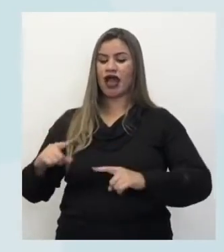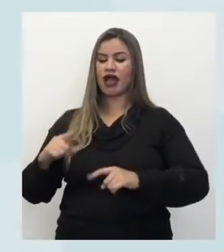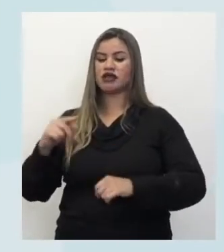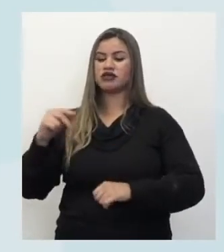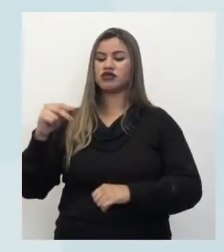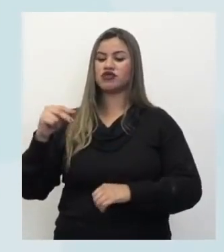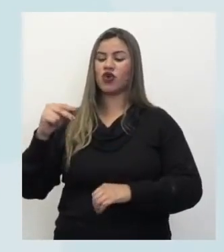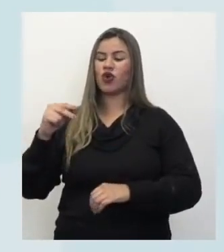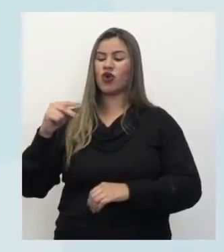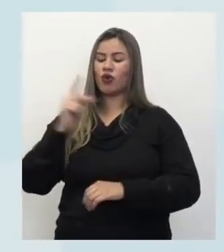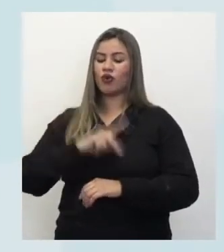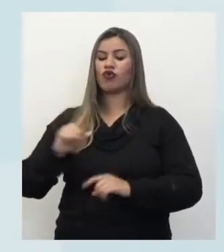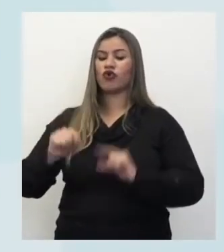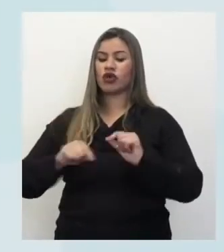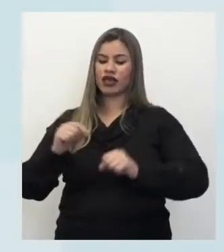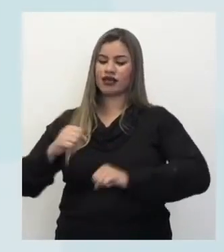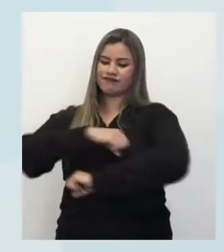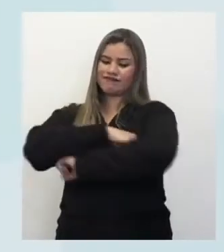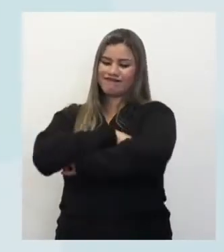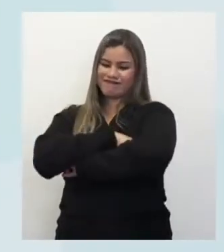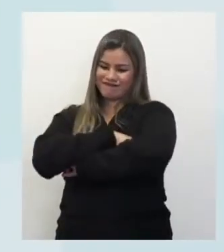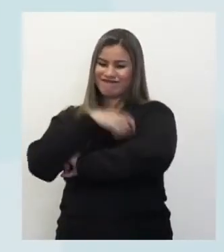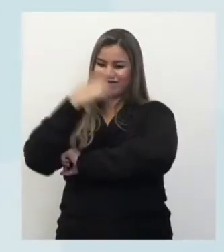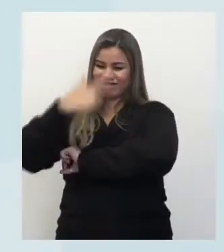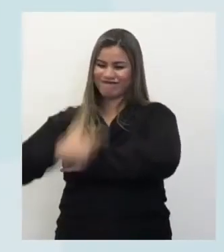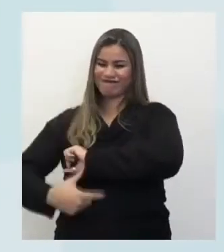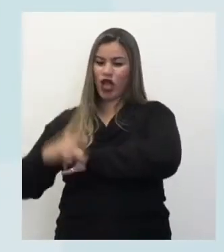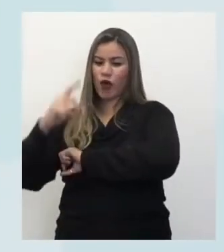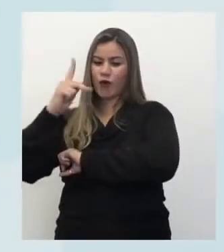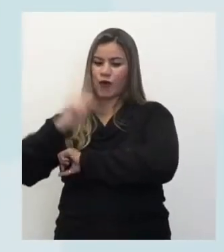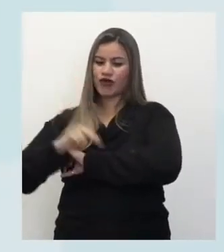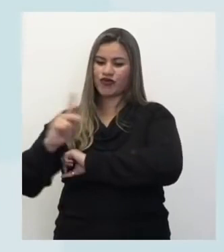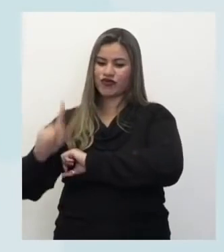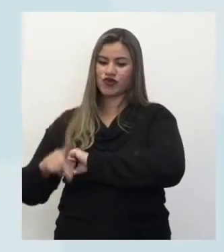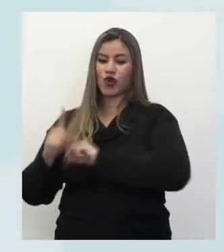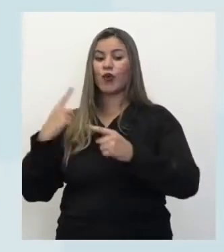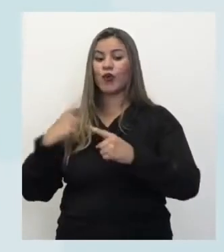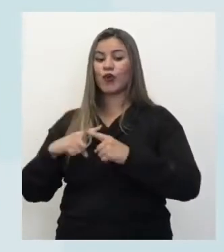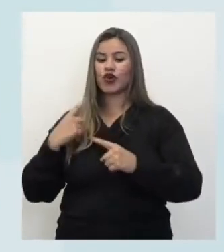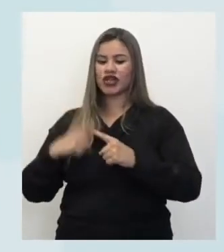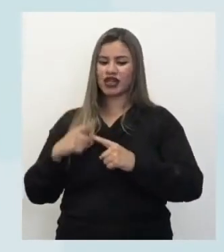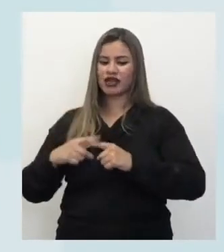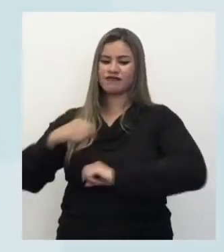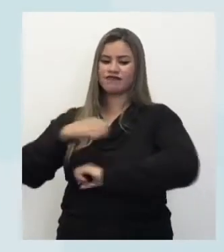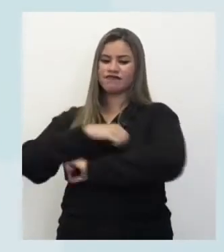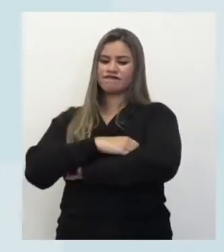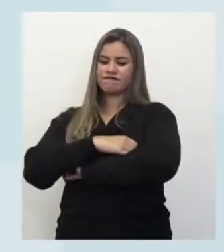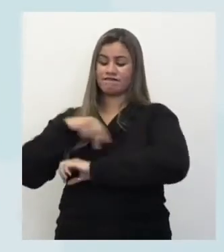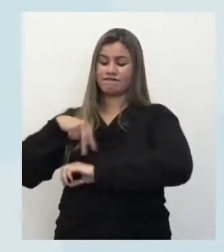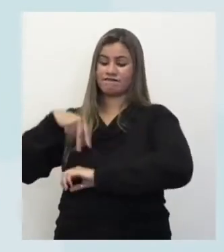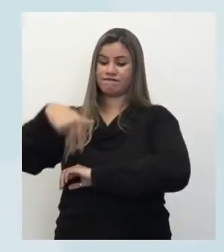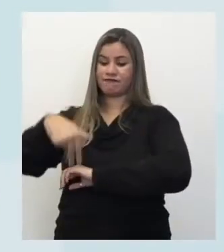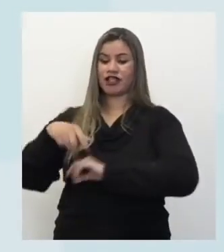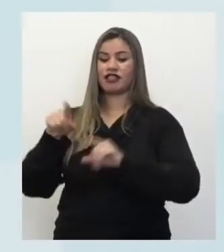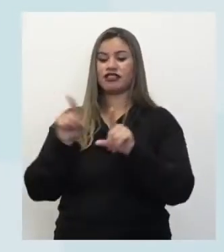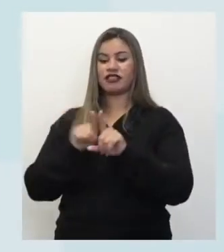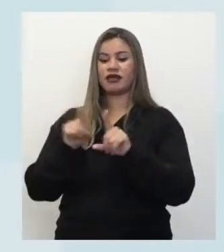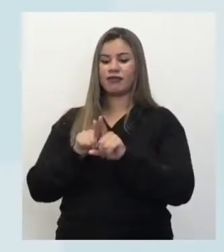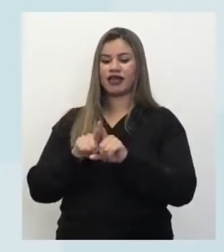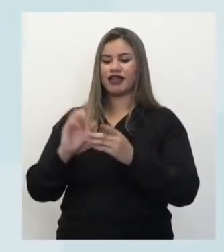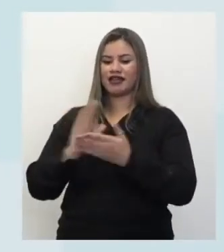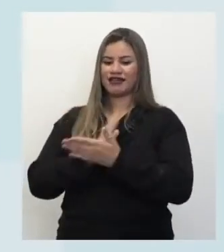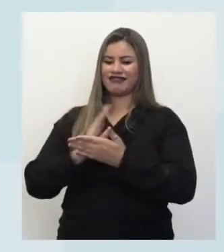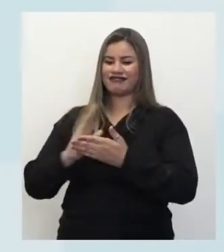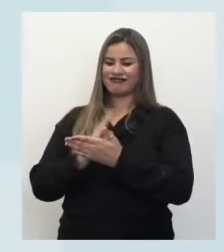e os outros que estão atrás, como estão, hein, gente? Com as mãos levantadas. Eles responderam que estão com as mãos levantadas? Não fui eu no